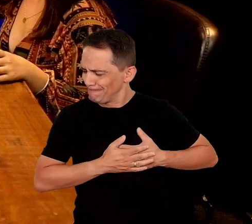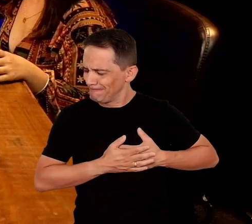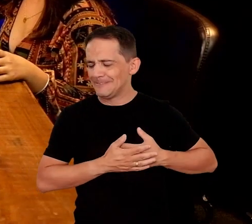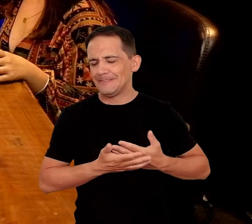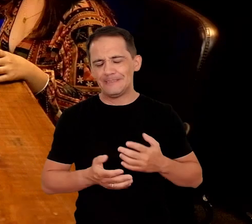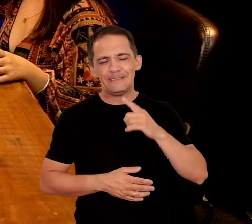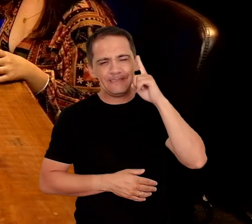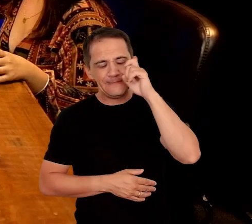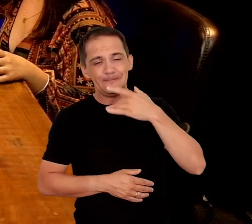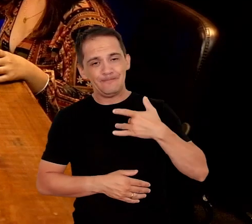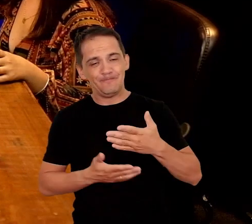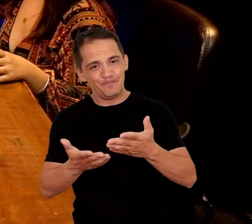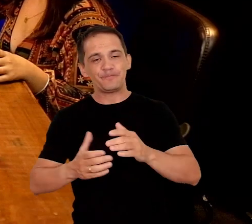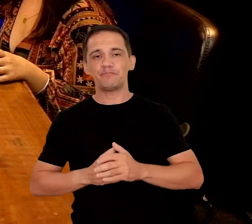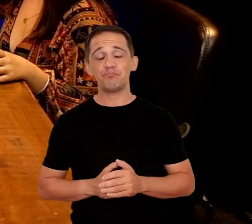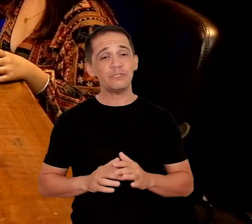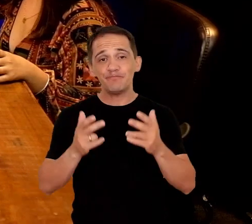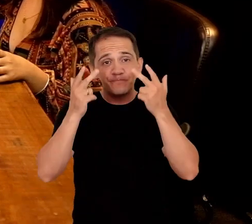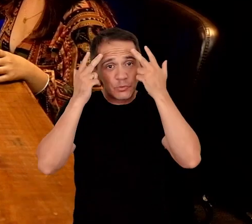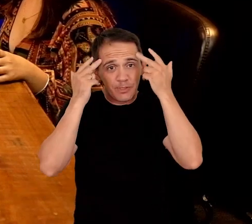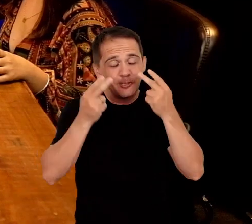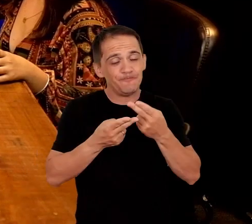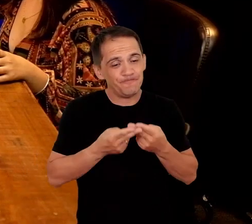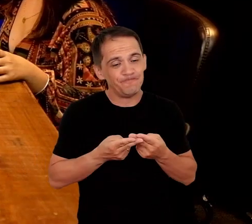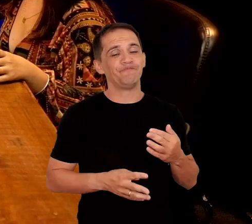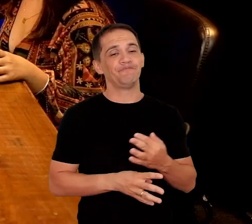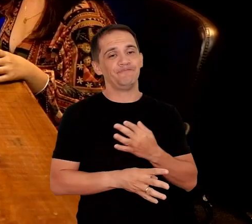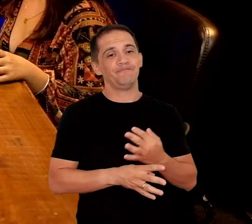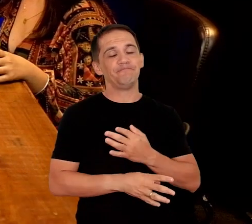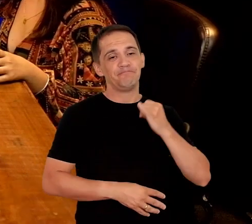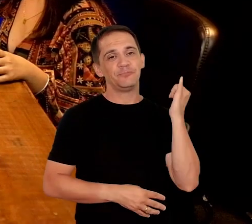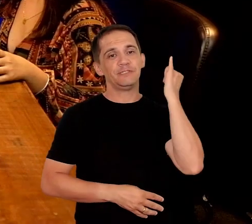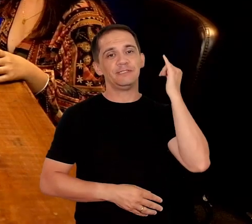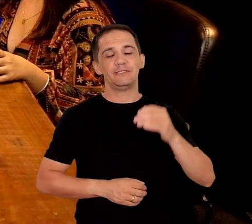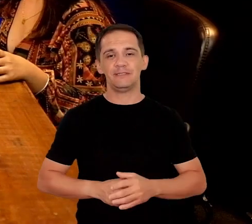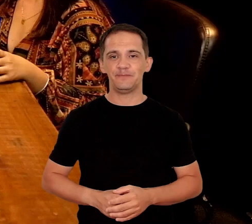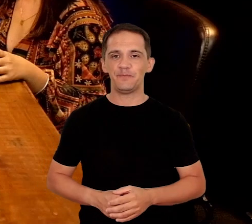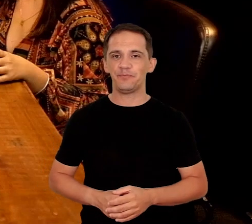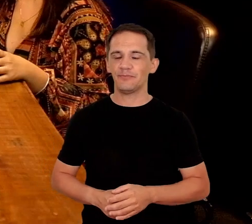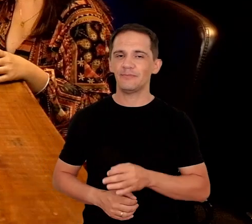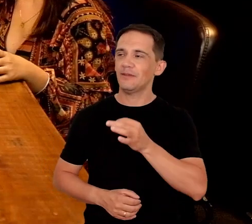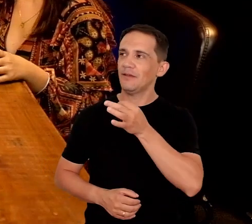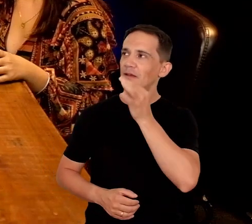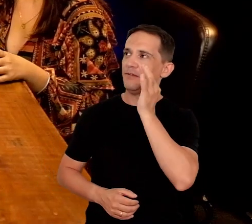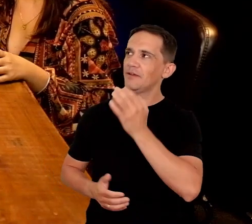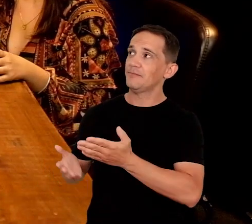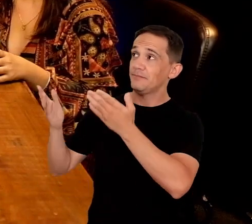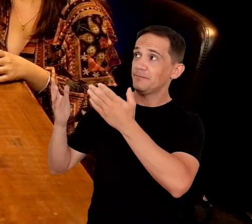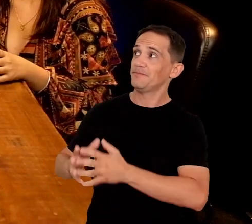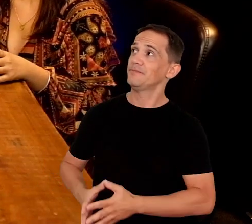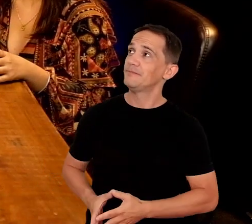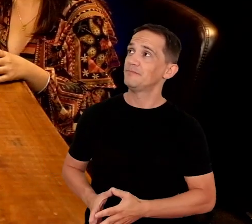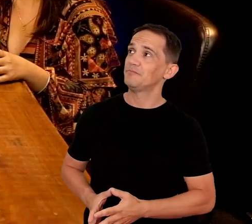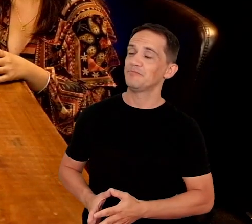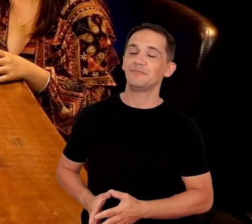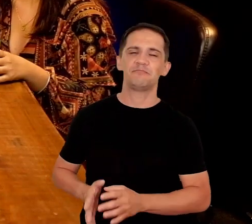de desligamento? Foram? Algumas. Várias não, graças a Deus. Mas algumas, né? Se vocês quiserem mais café, não sei se eu vocês quero querem. mais. Eu tô tô aqui me servindo,